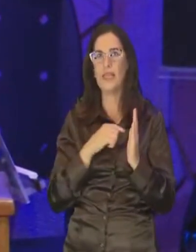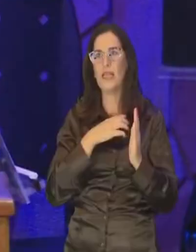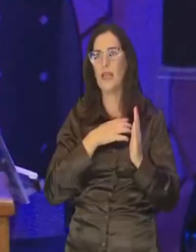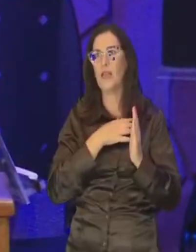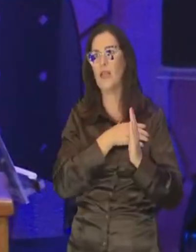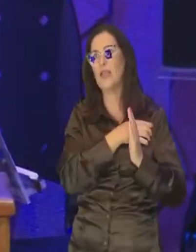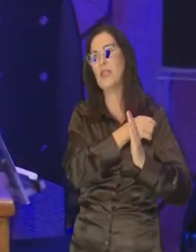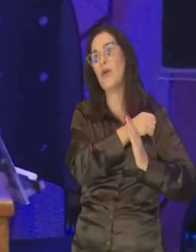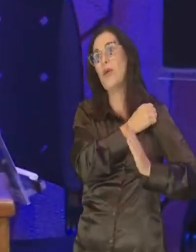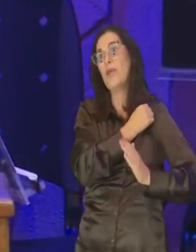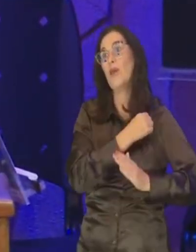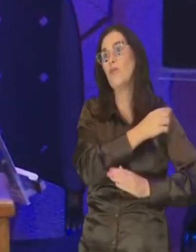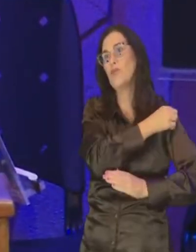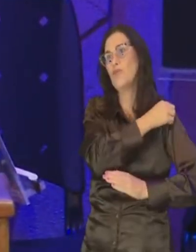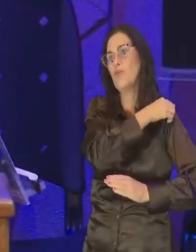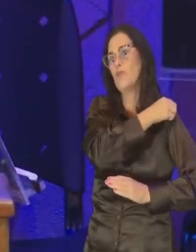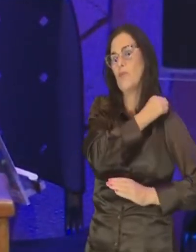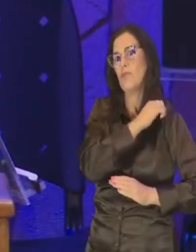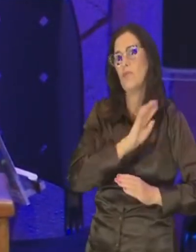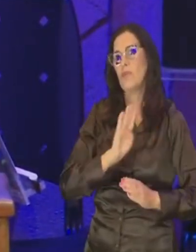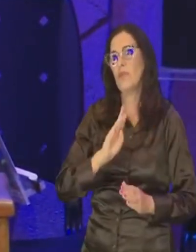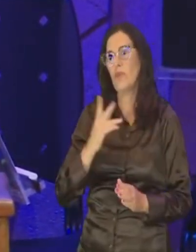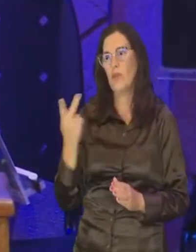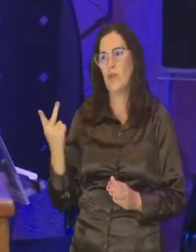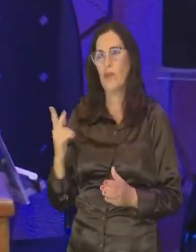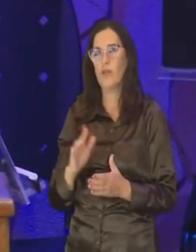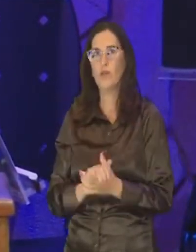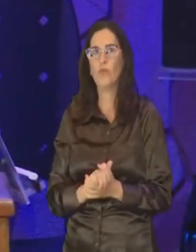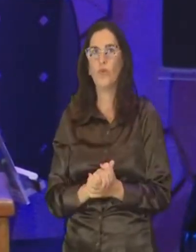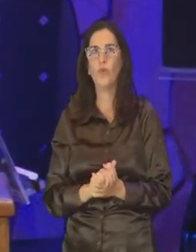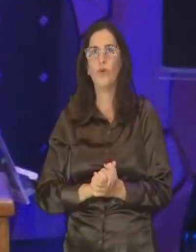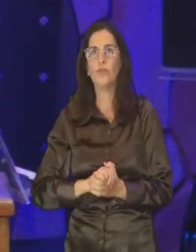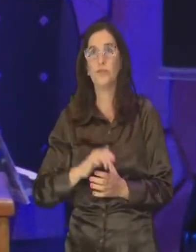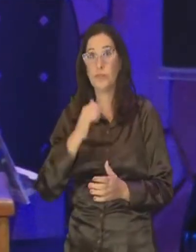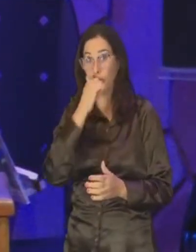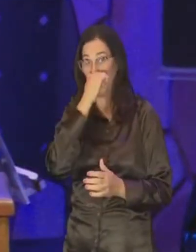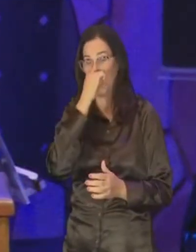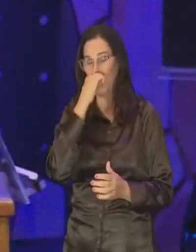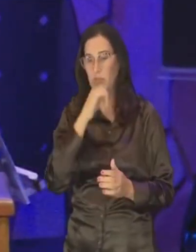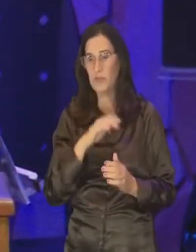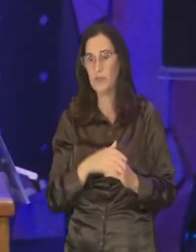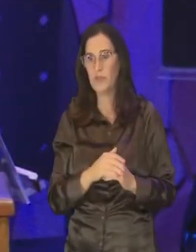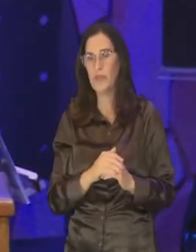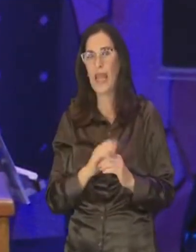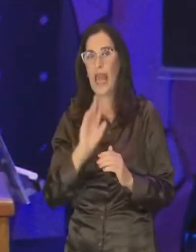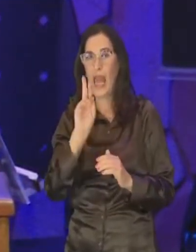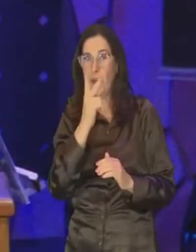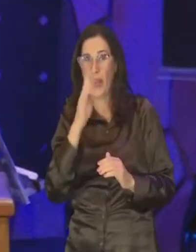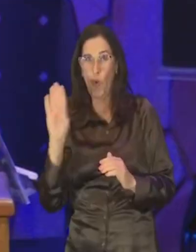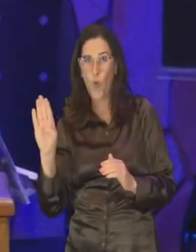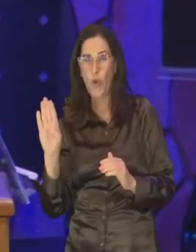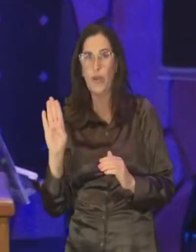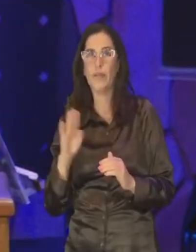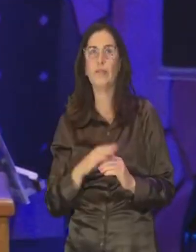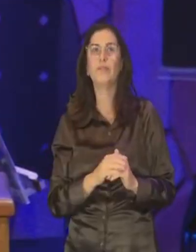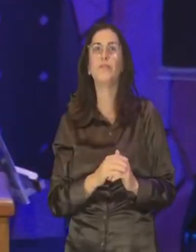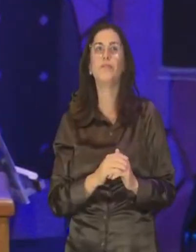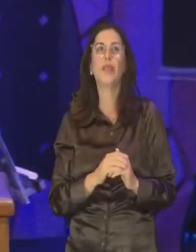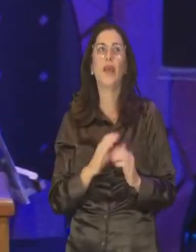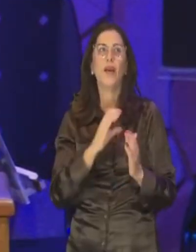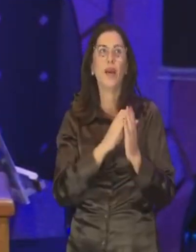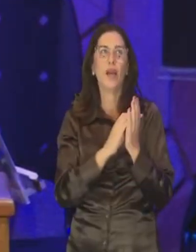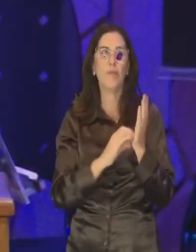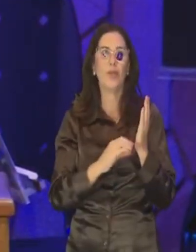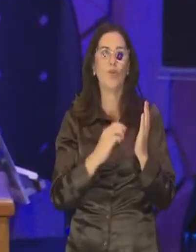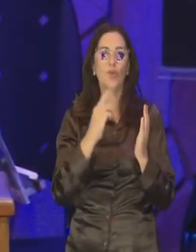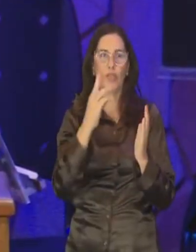vai nos lembrar também um pouco disso. Esse texto nós vamos trabalhar com as crianças no Ministério Crescer no próximo domingo, ensinando